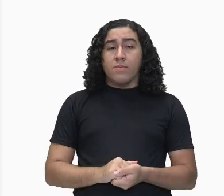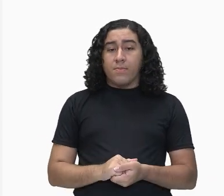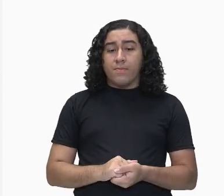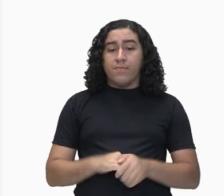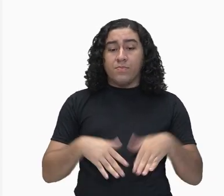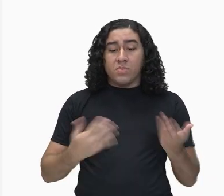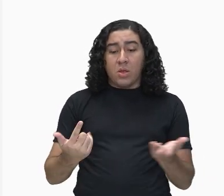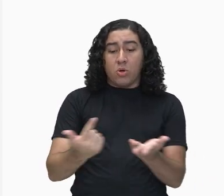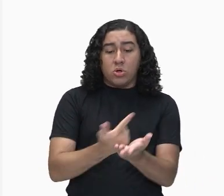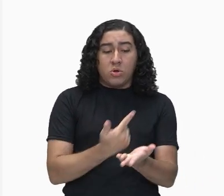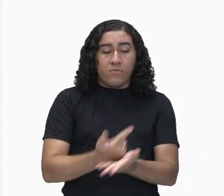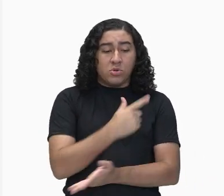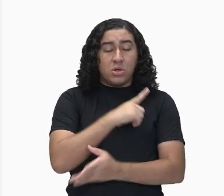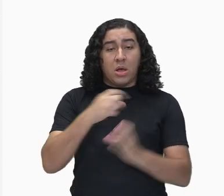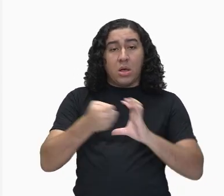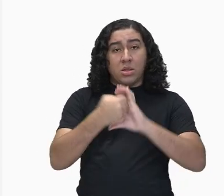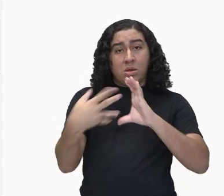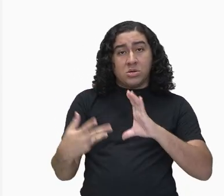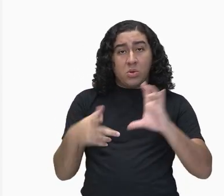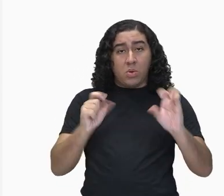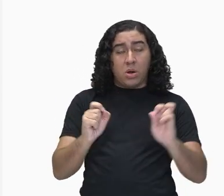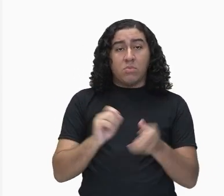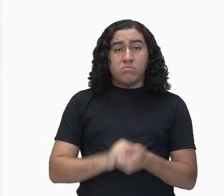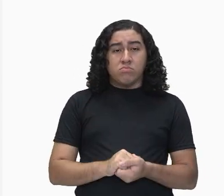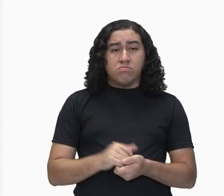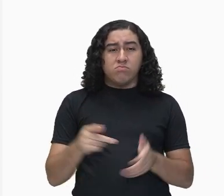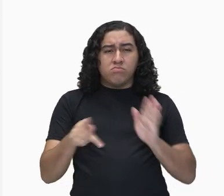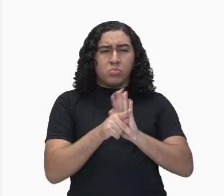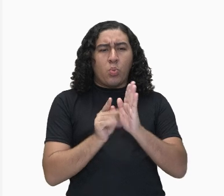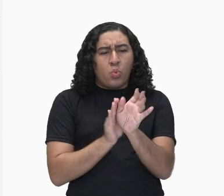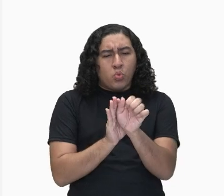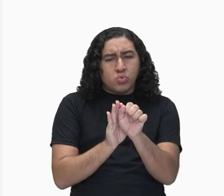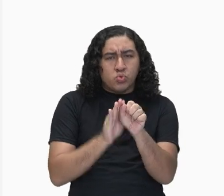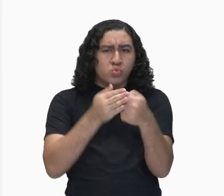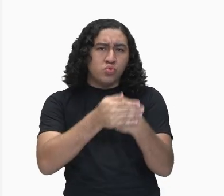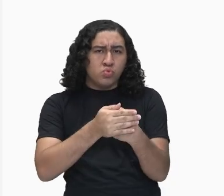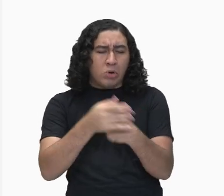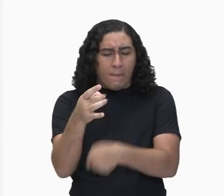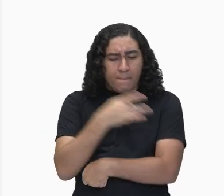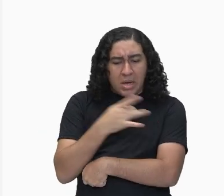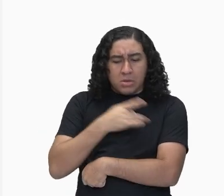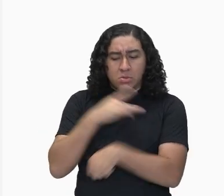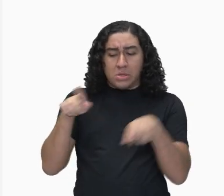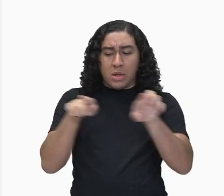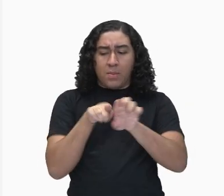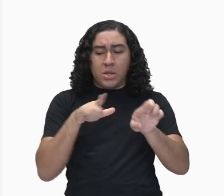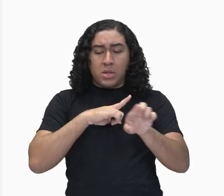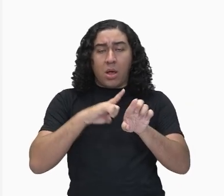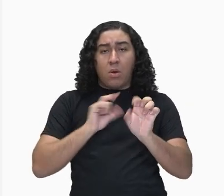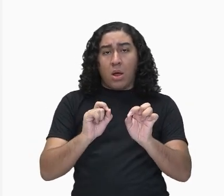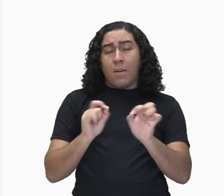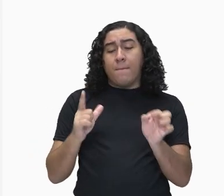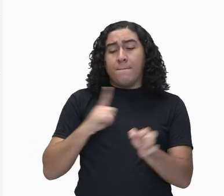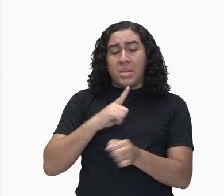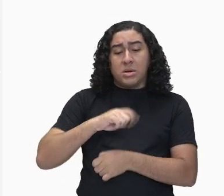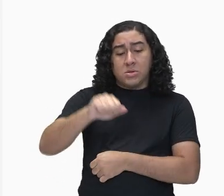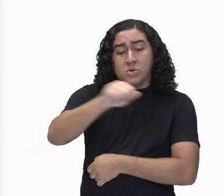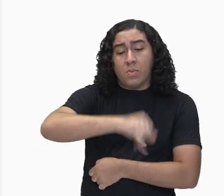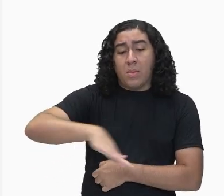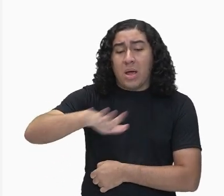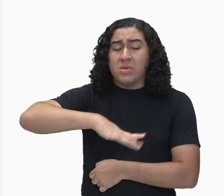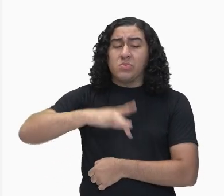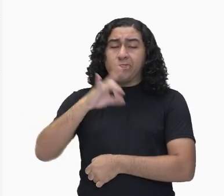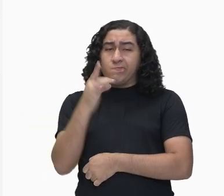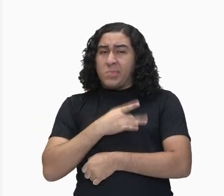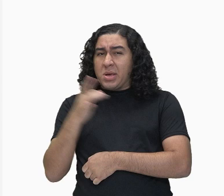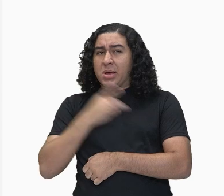com características góticas, retrata paisagem, quando falo em góticas, né, vem as paisagens